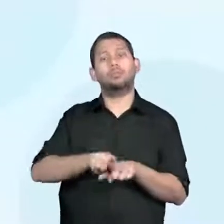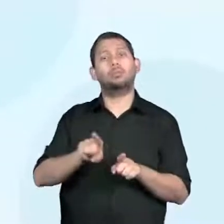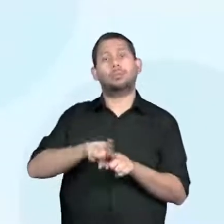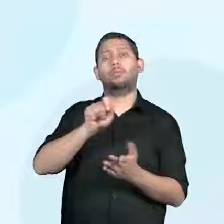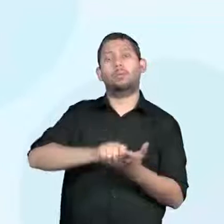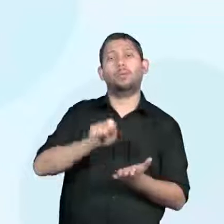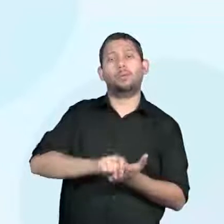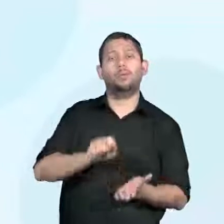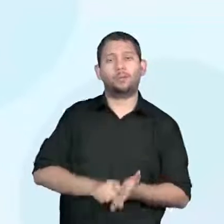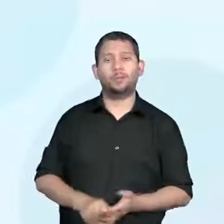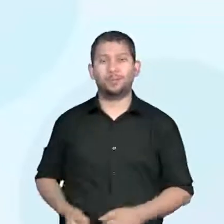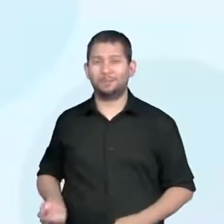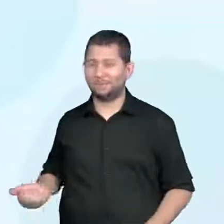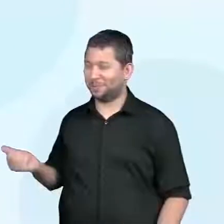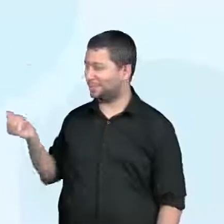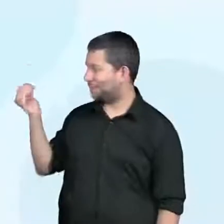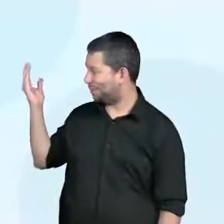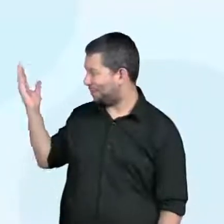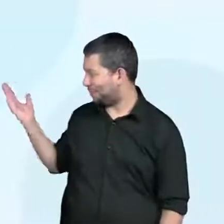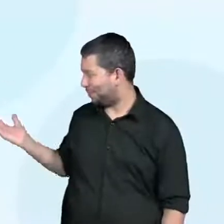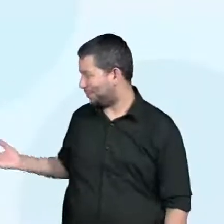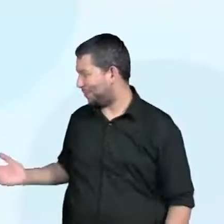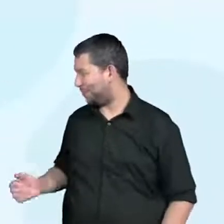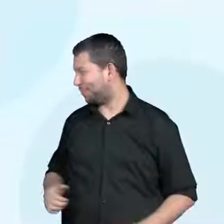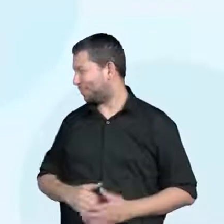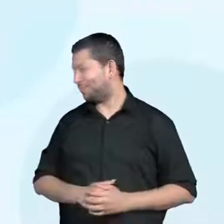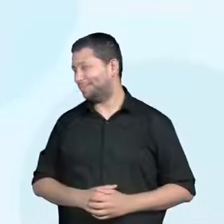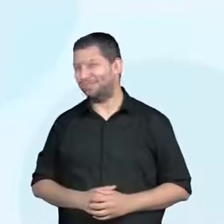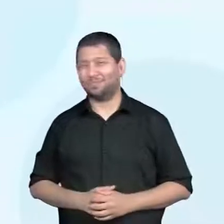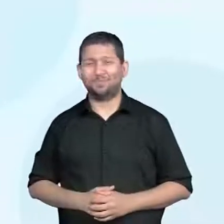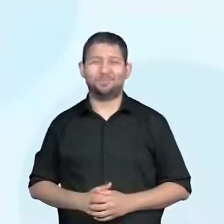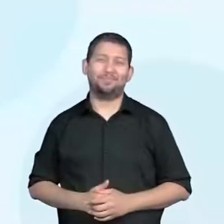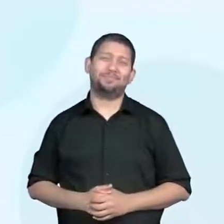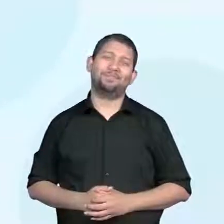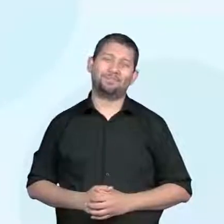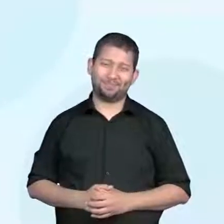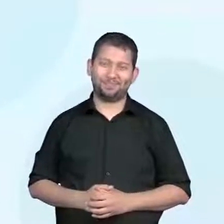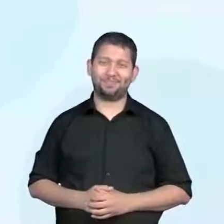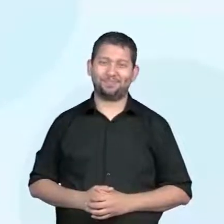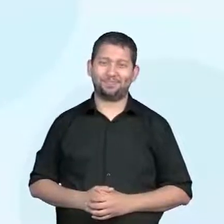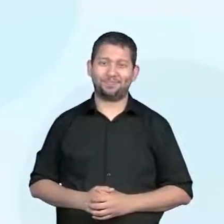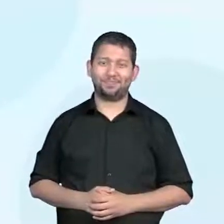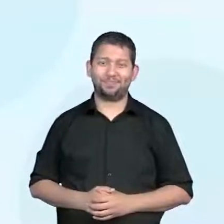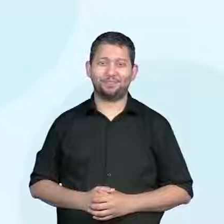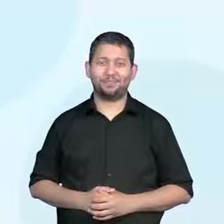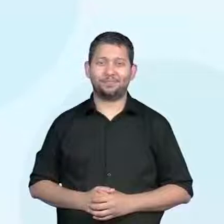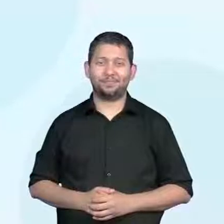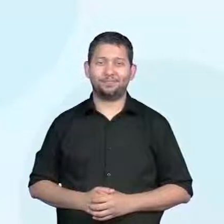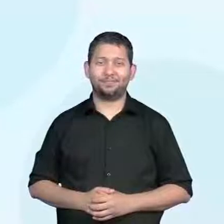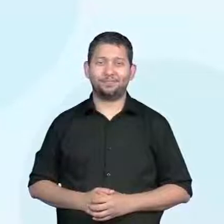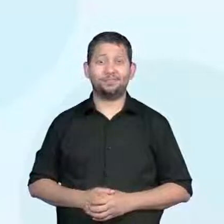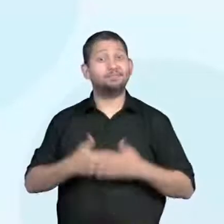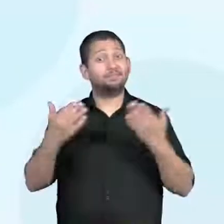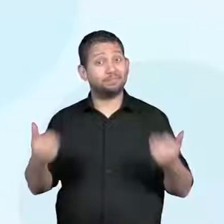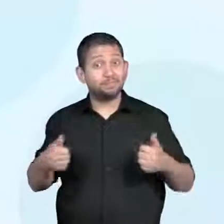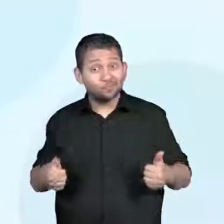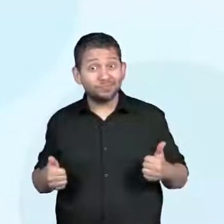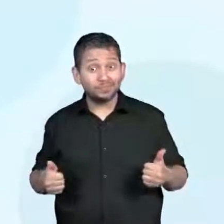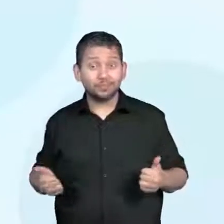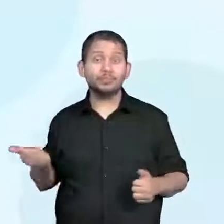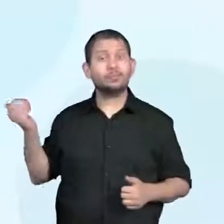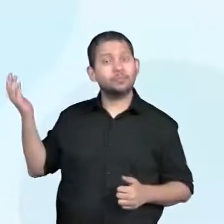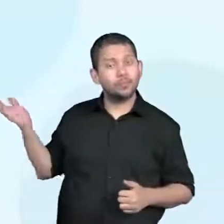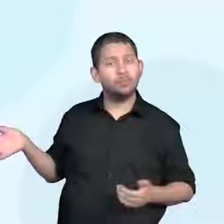participantes. Anote o nome dos colegas e as respectivas respostas em forma de rascunho aí no seu caderno. Muito bem. Então essa aqui é